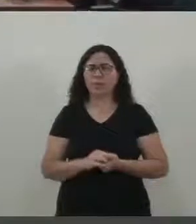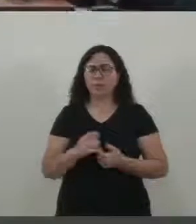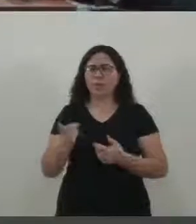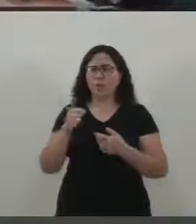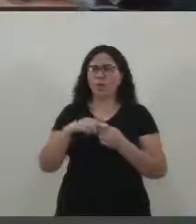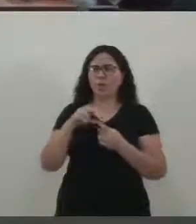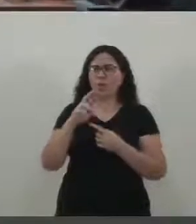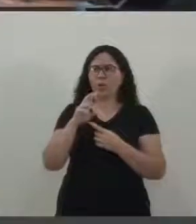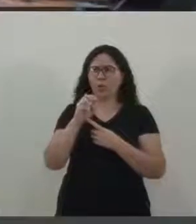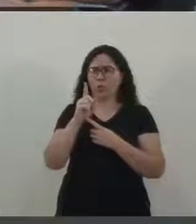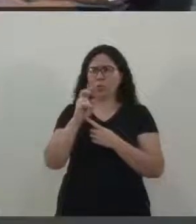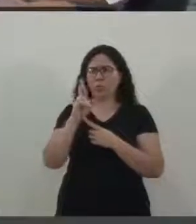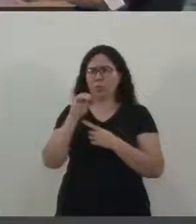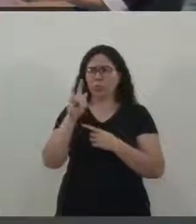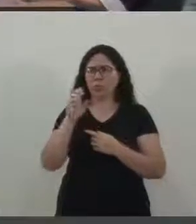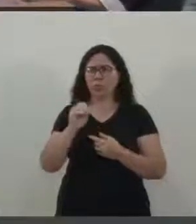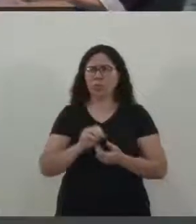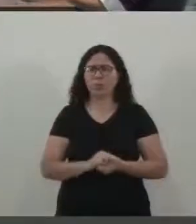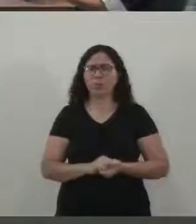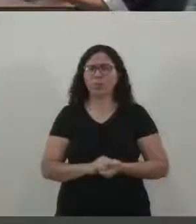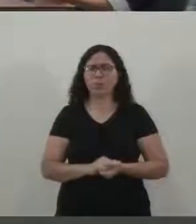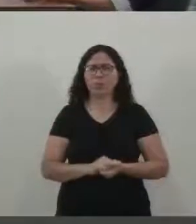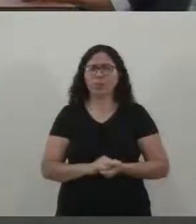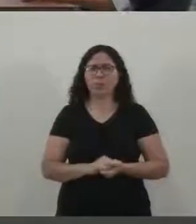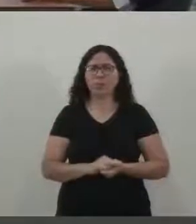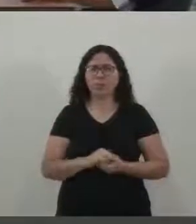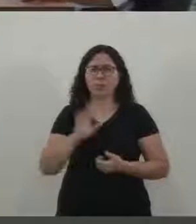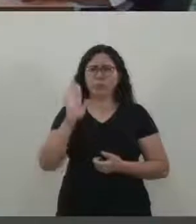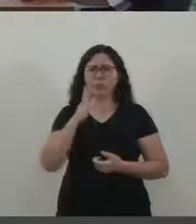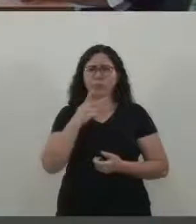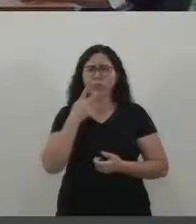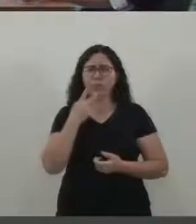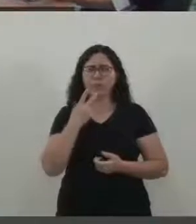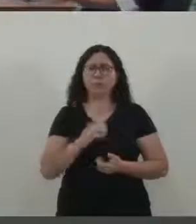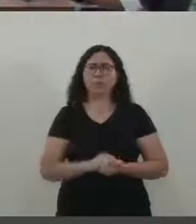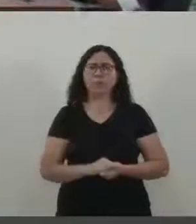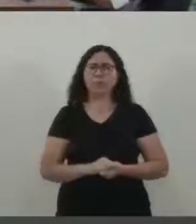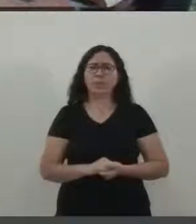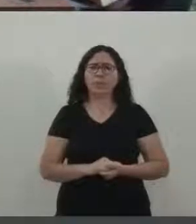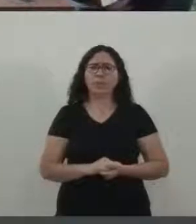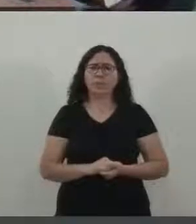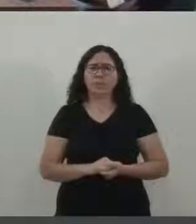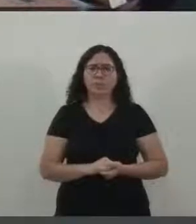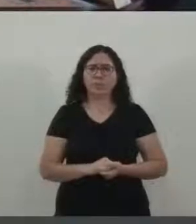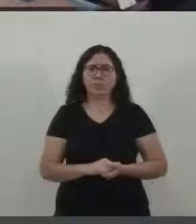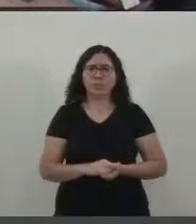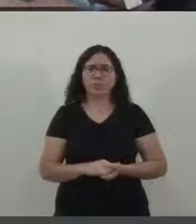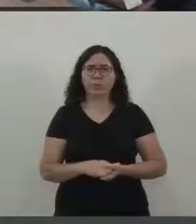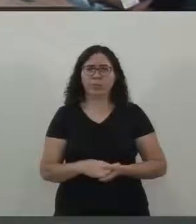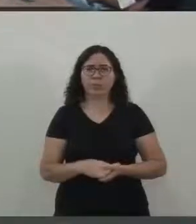palavra, vereador Rodrigo Paixão. Peço a palavra. Com a palavra, vereador Paixão.